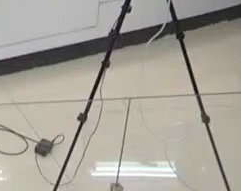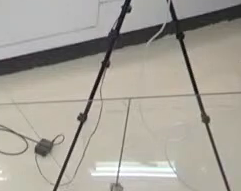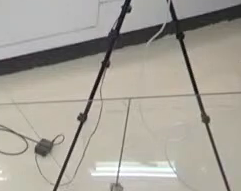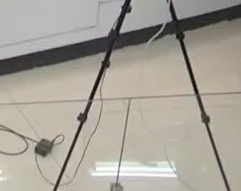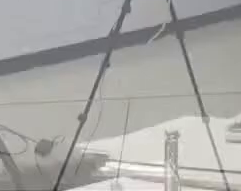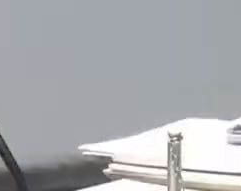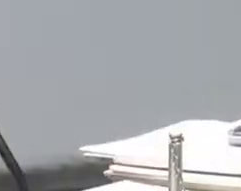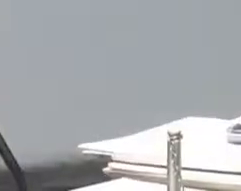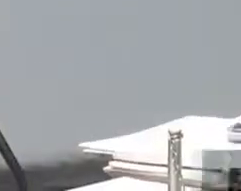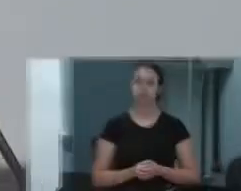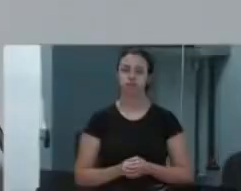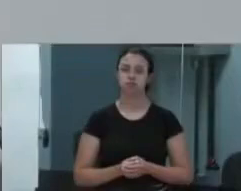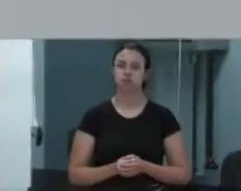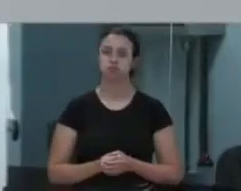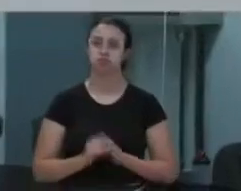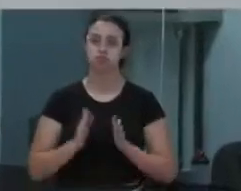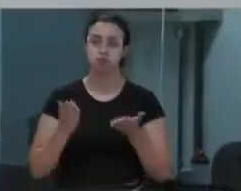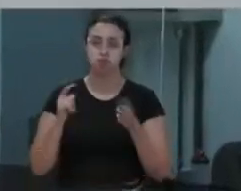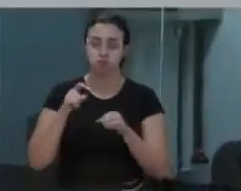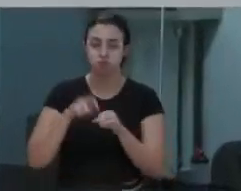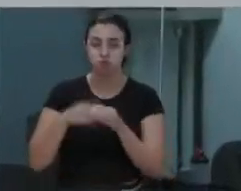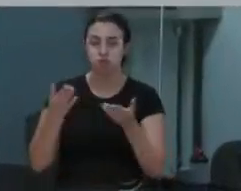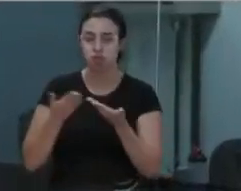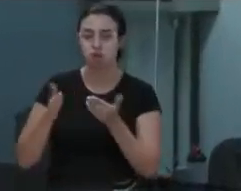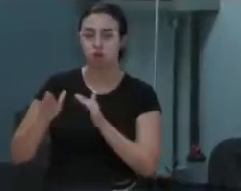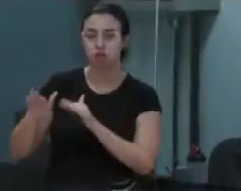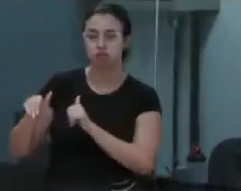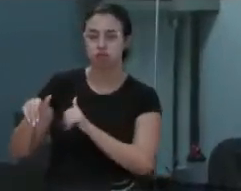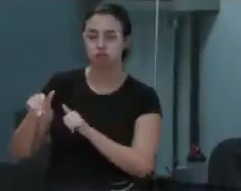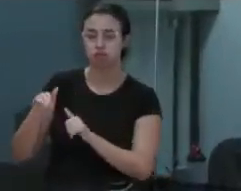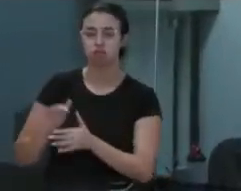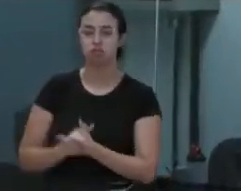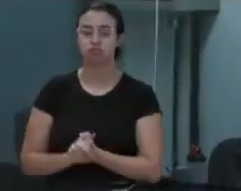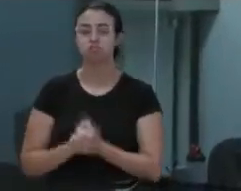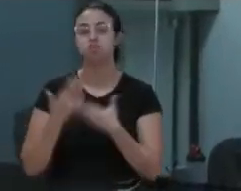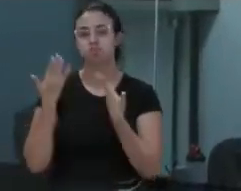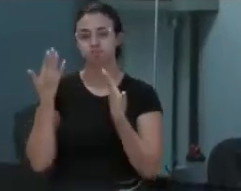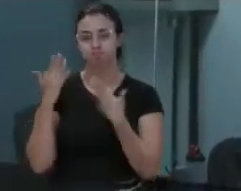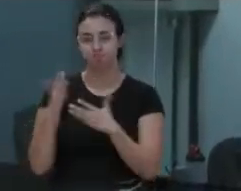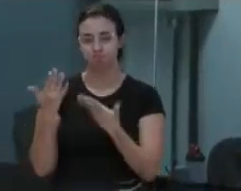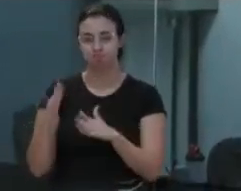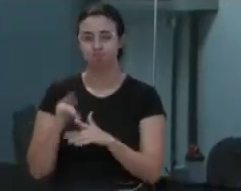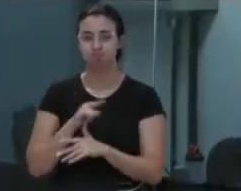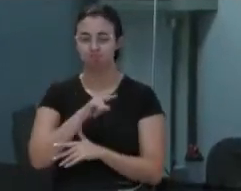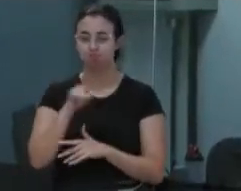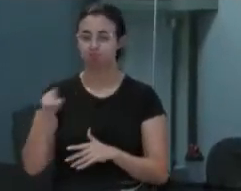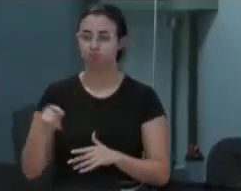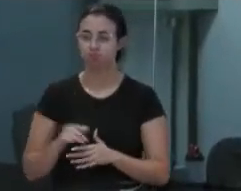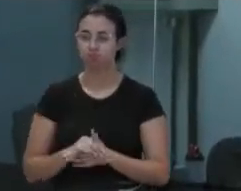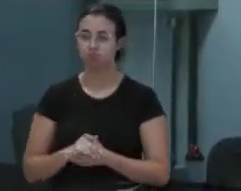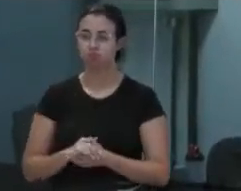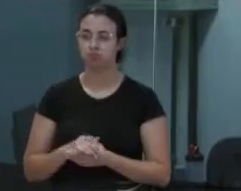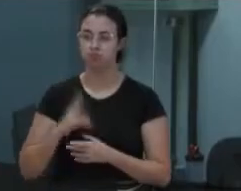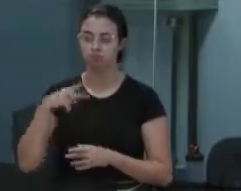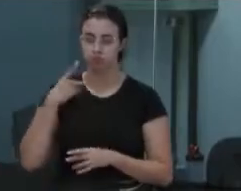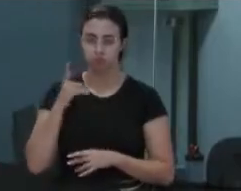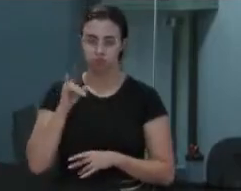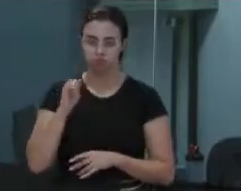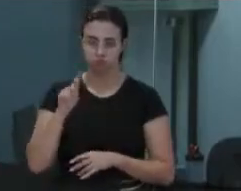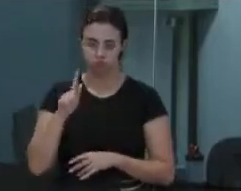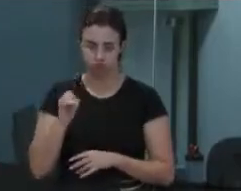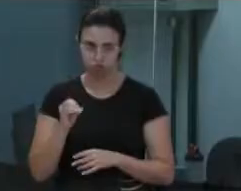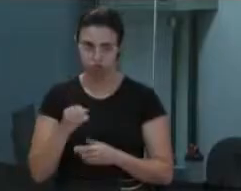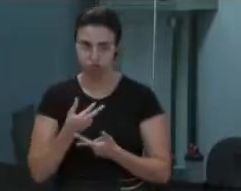A gente já deve retornar no final de setembro, se tudo der certo. Parabéns para vocês lá. Vereador Diego.